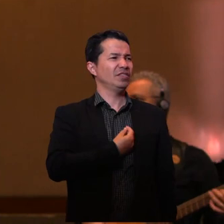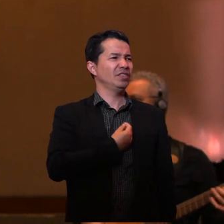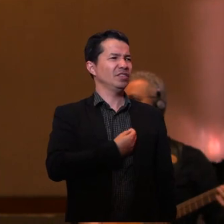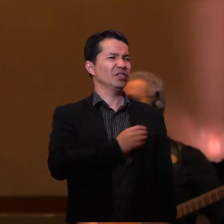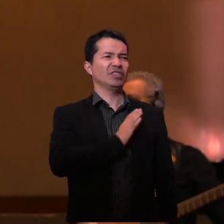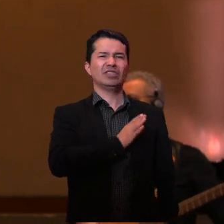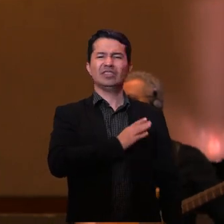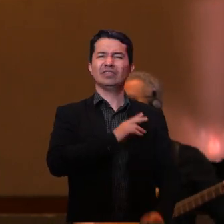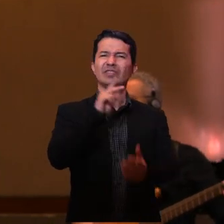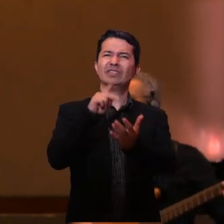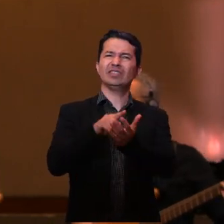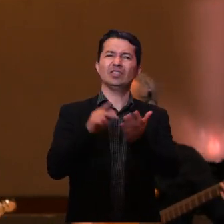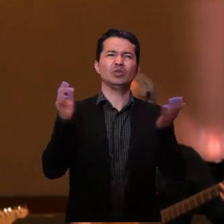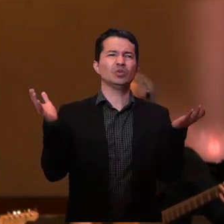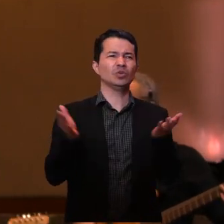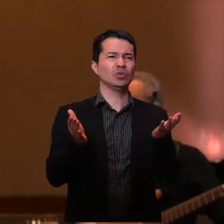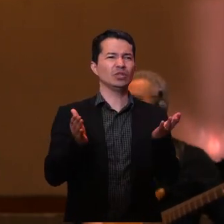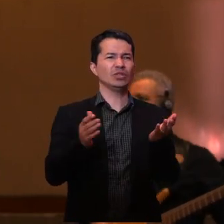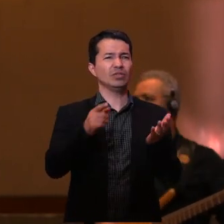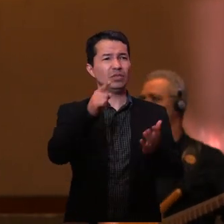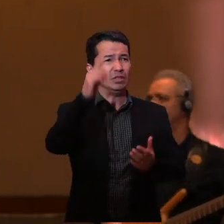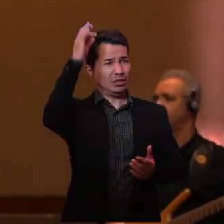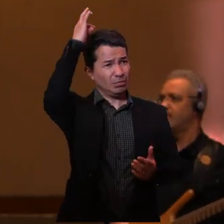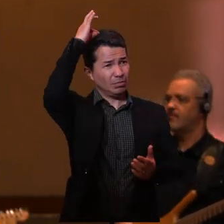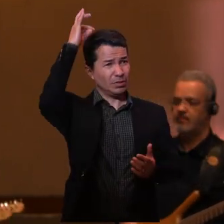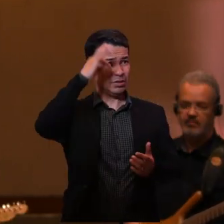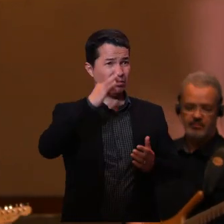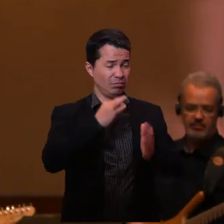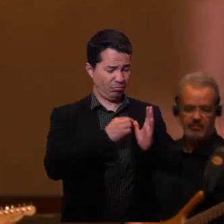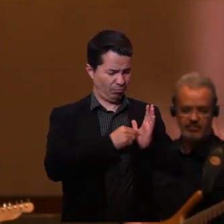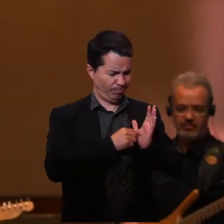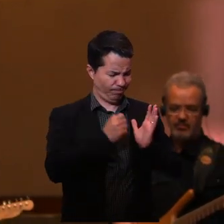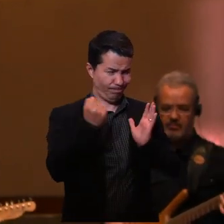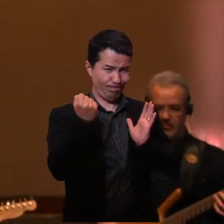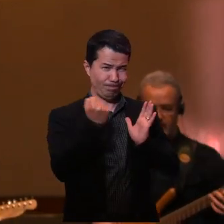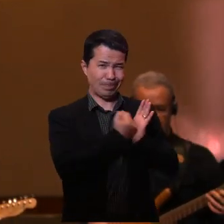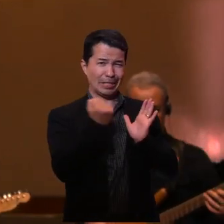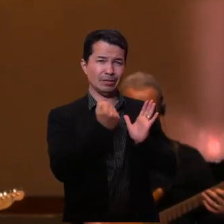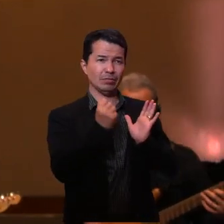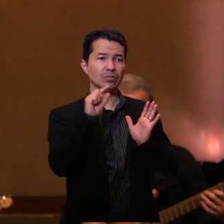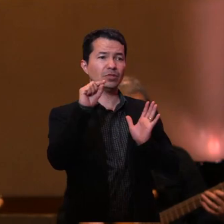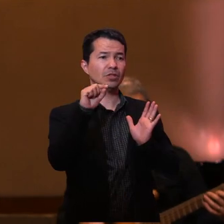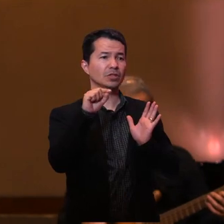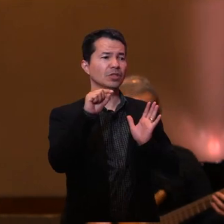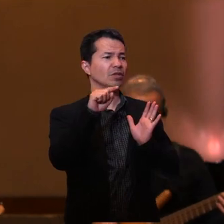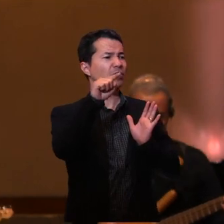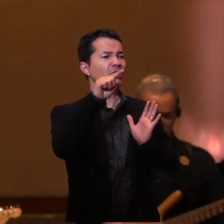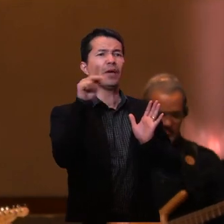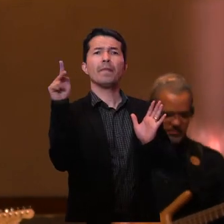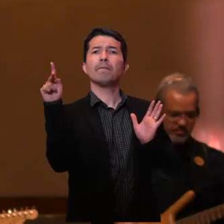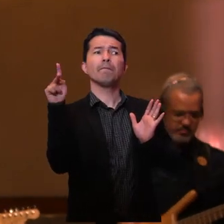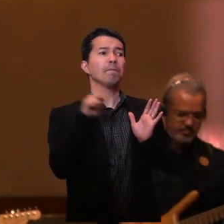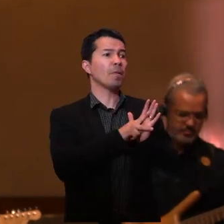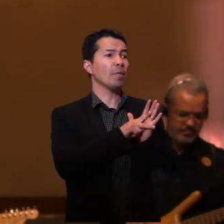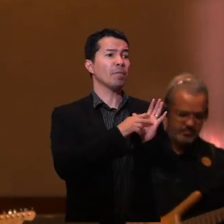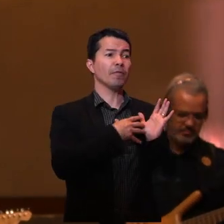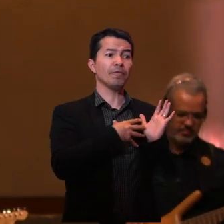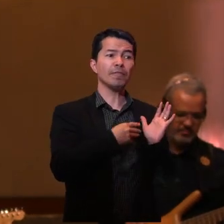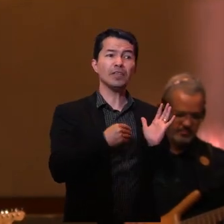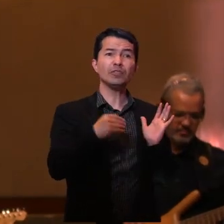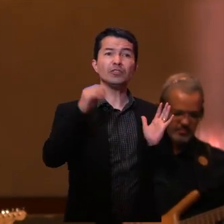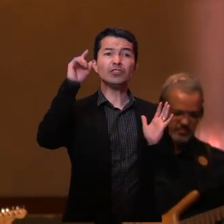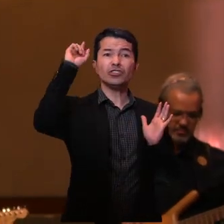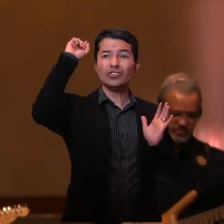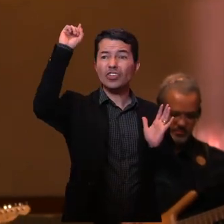o Espírito de Deus vai colocar uma marca na tua vida, o selo do Espírito. Você nunca mais vai ser o